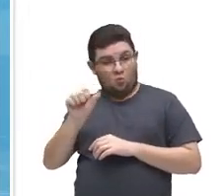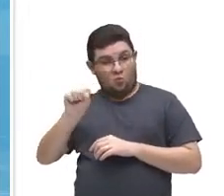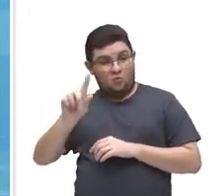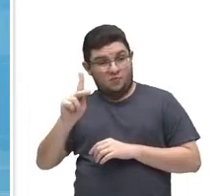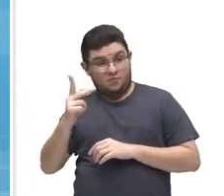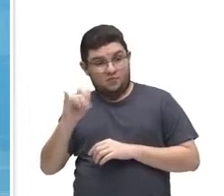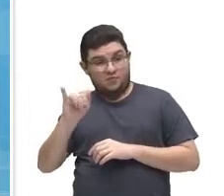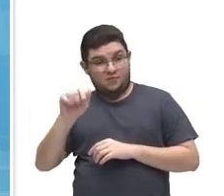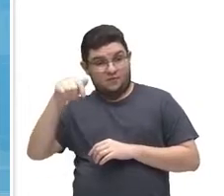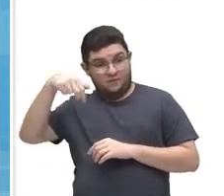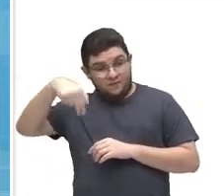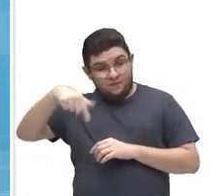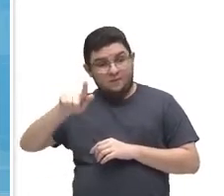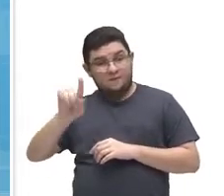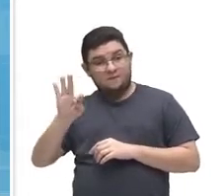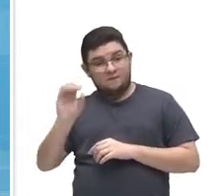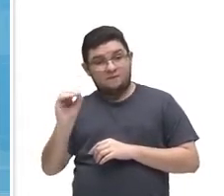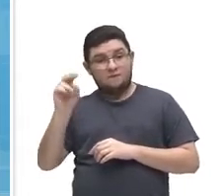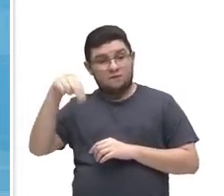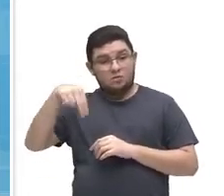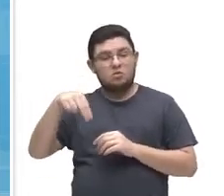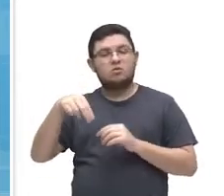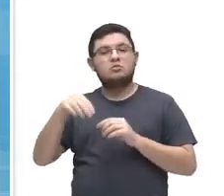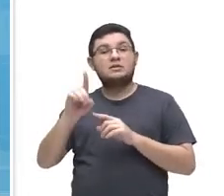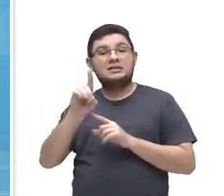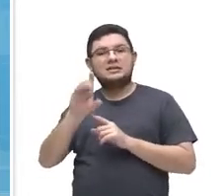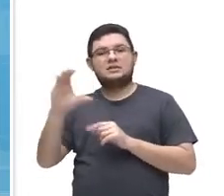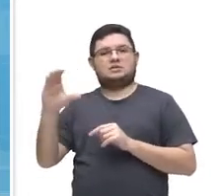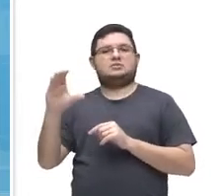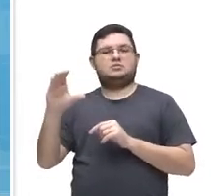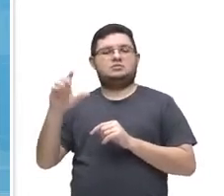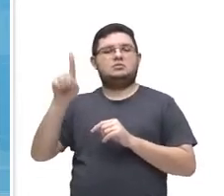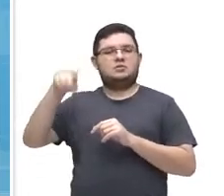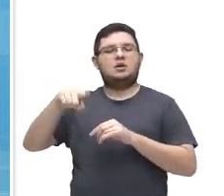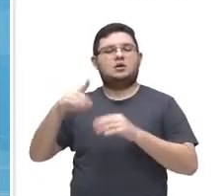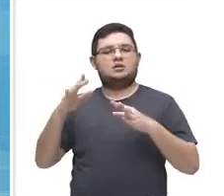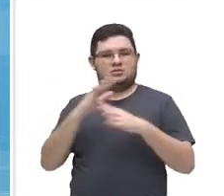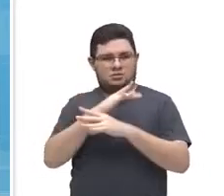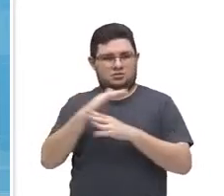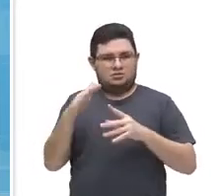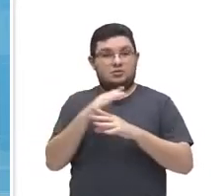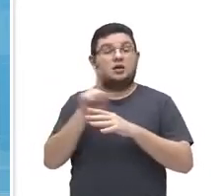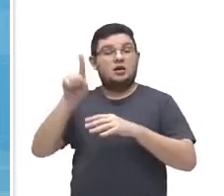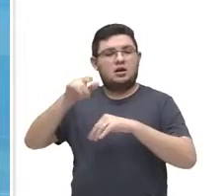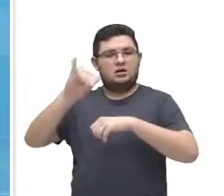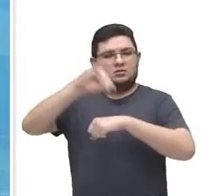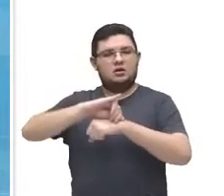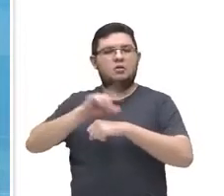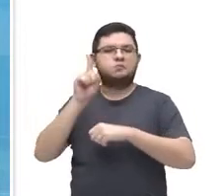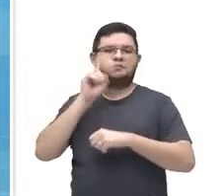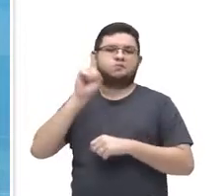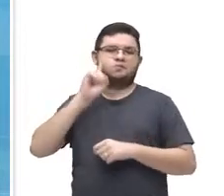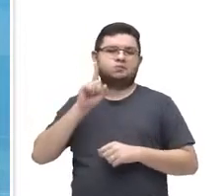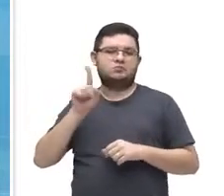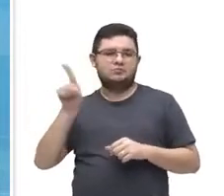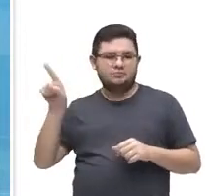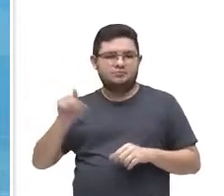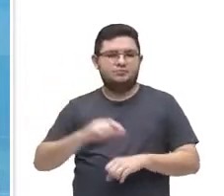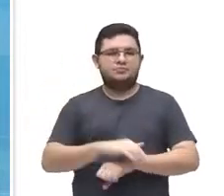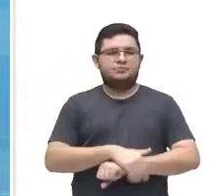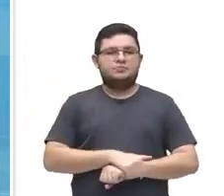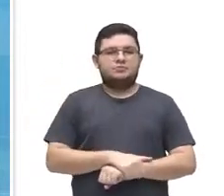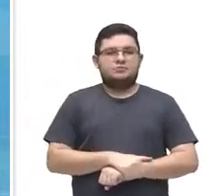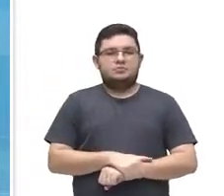District of Columbia, que nós chamamos aí, abreviamos DC, tá certo? Então, o DC é a capital, District of